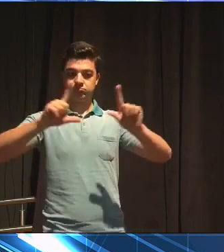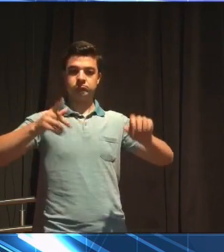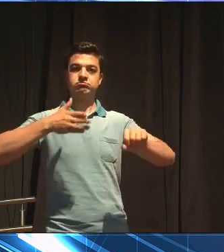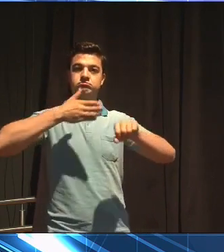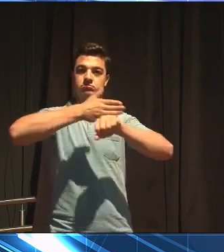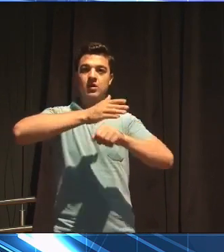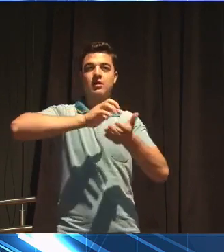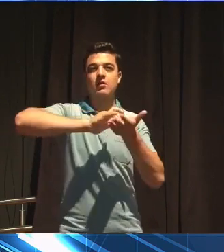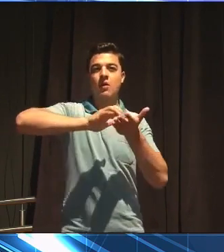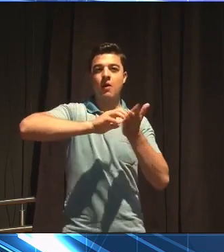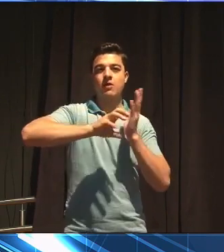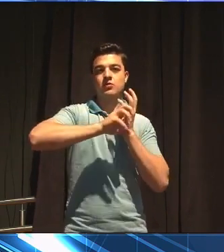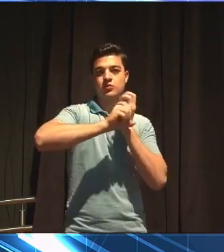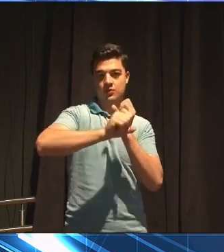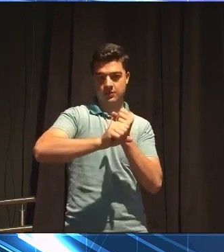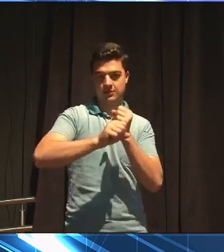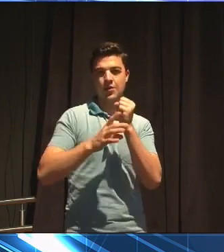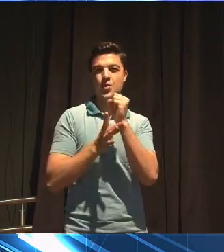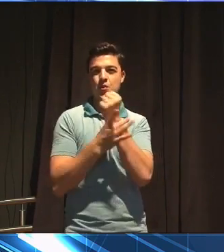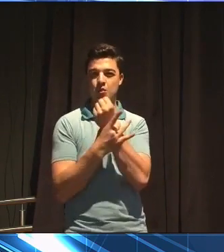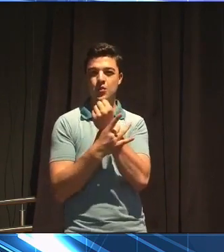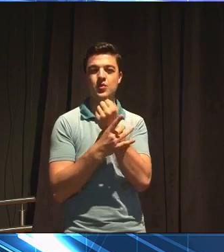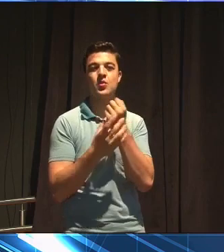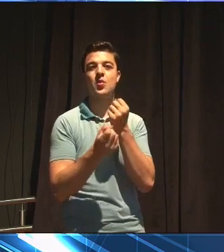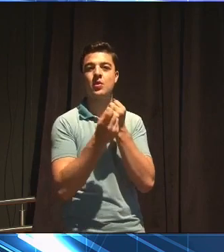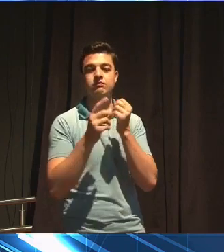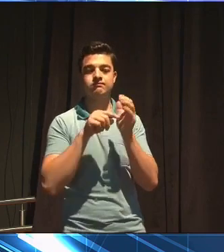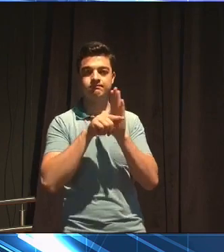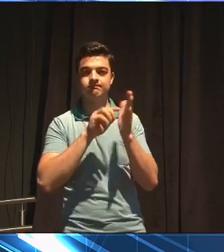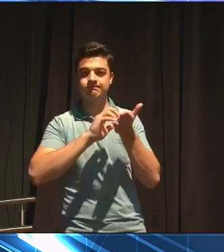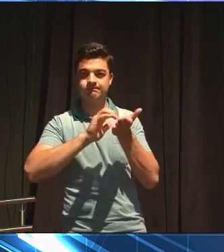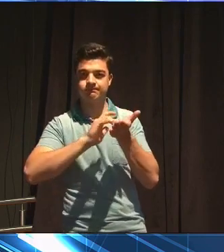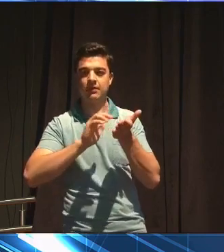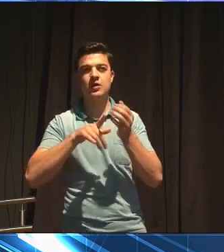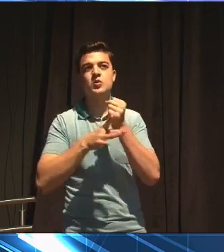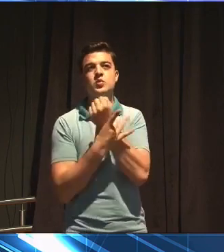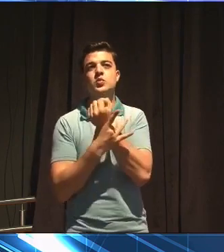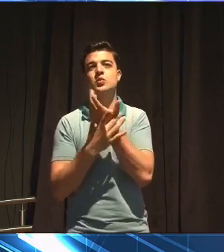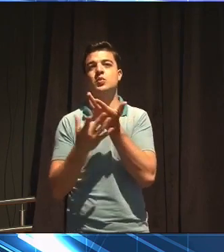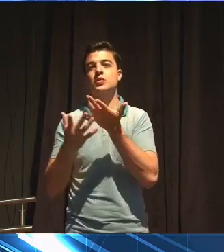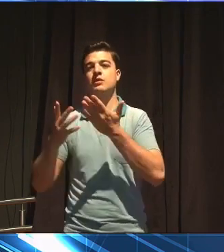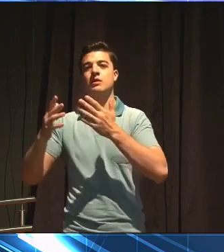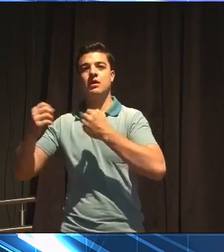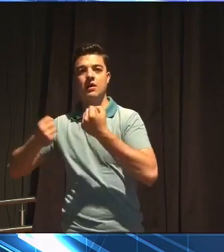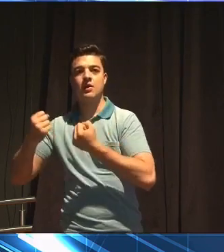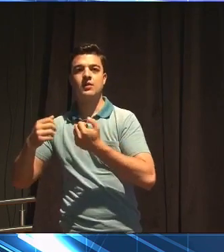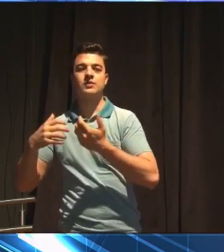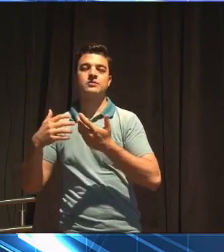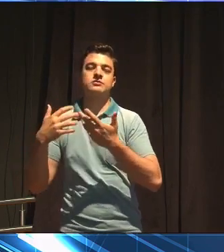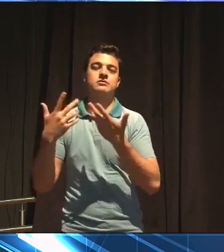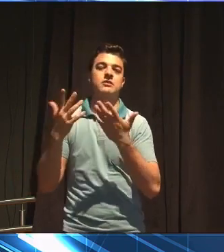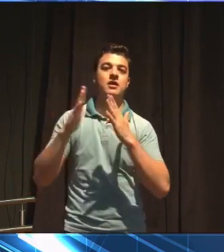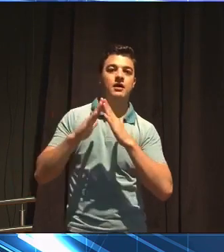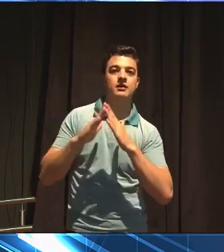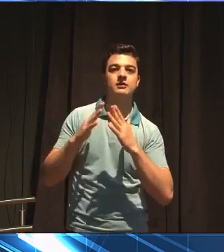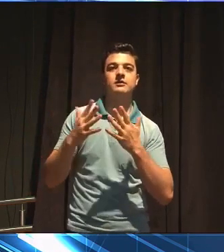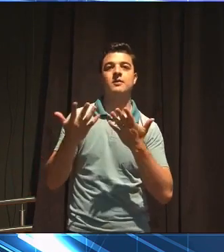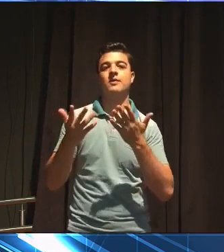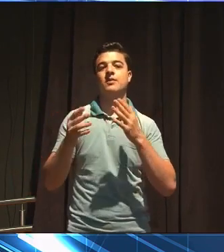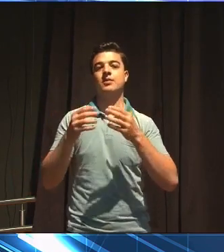de seguro, ele vai fazer um cálculo de seguro o quê? Um seguro de automóvel, seguro residencial, um seguro